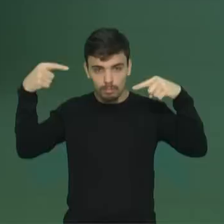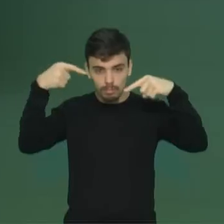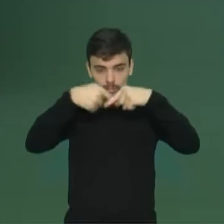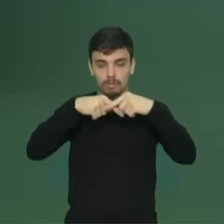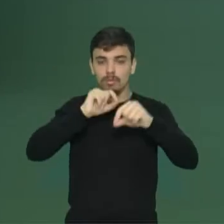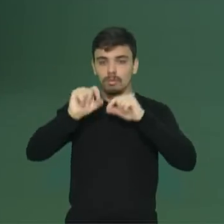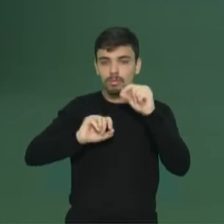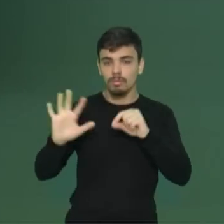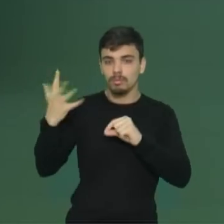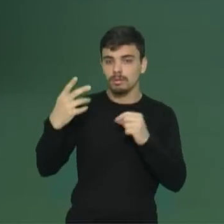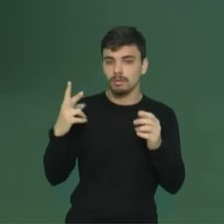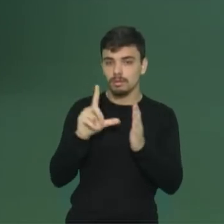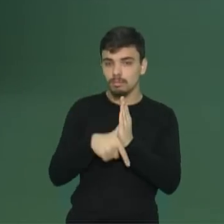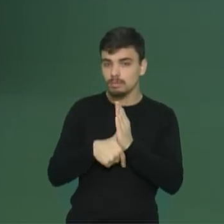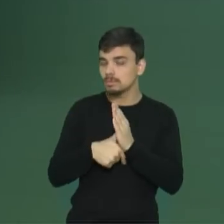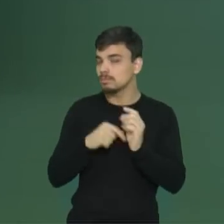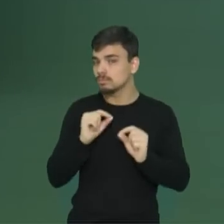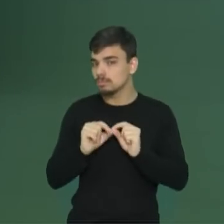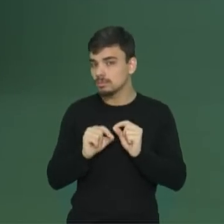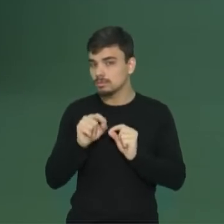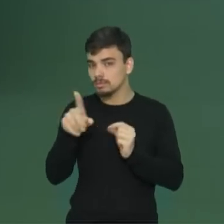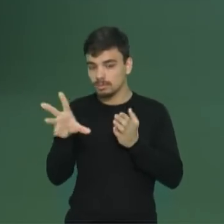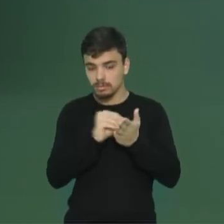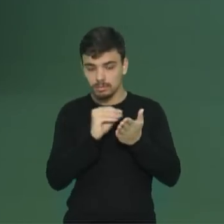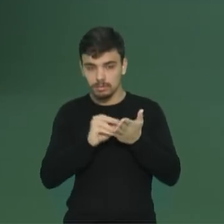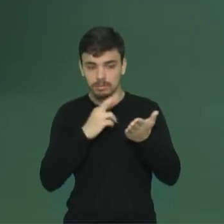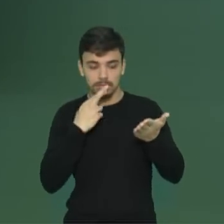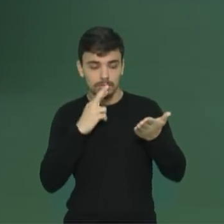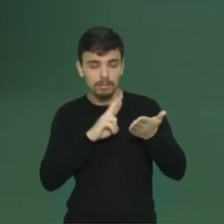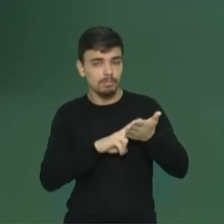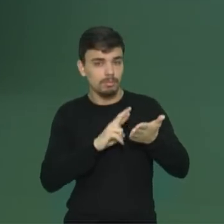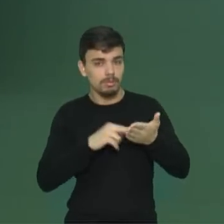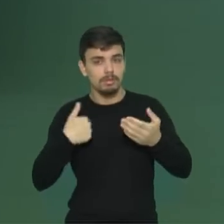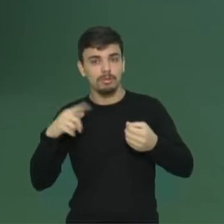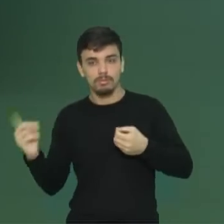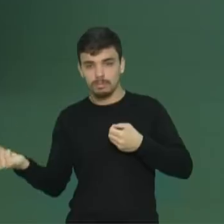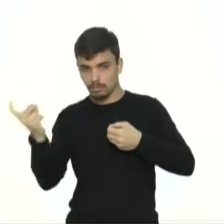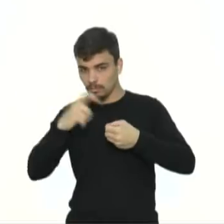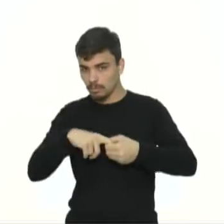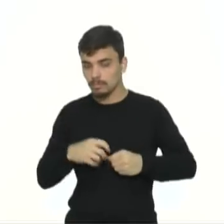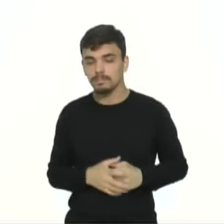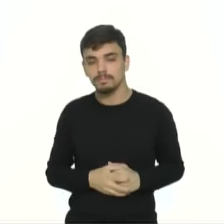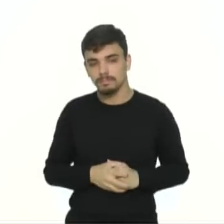o que acontece após se cruzarem? Anota, resolve e eu já retorno.